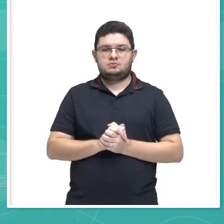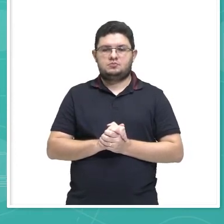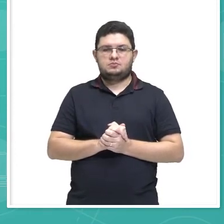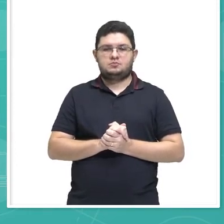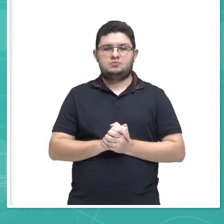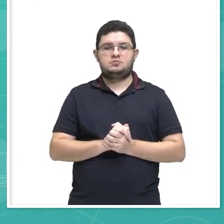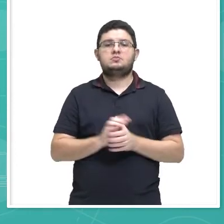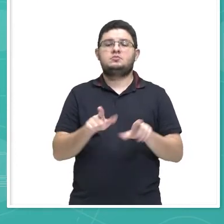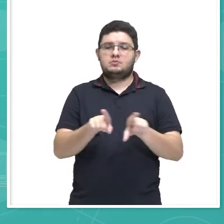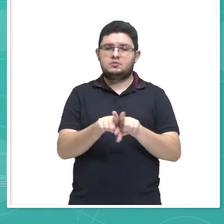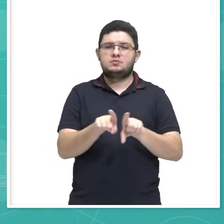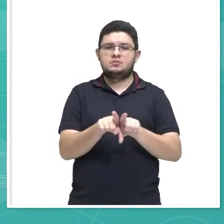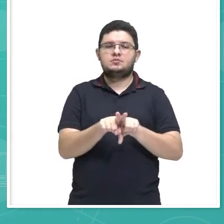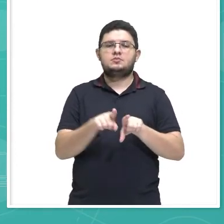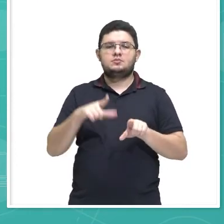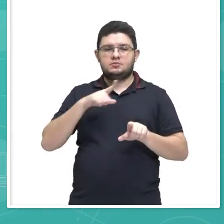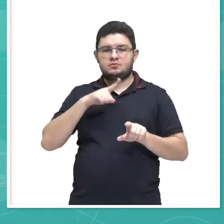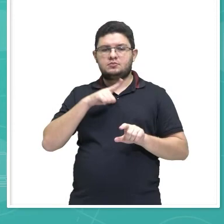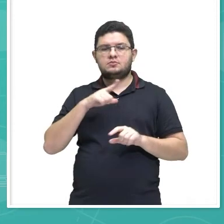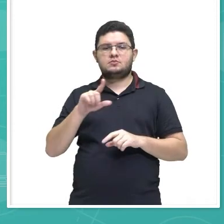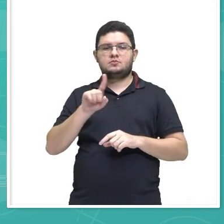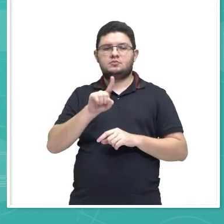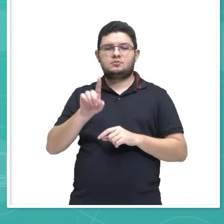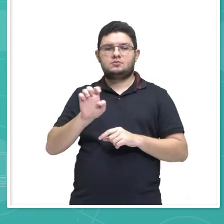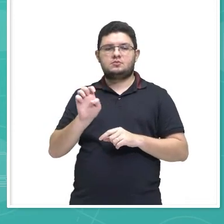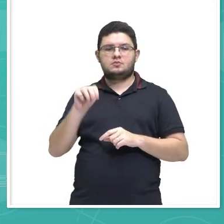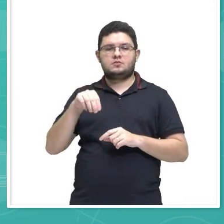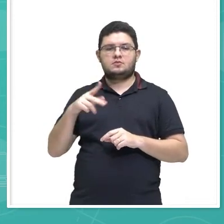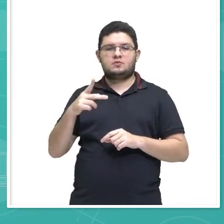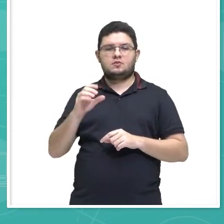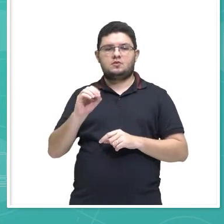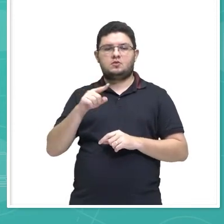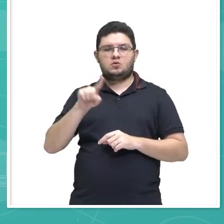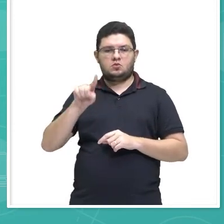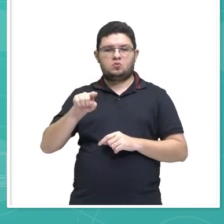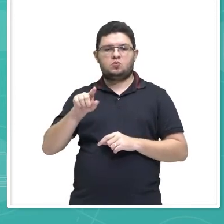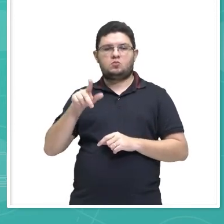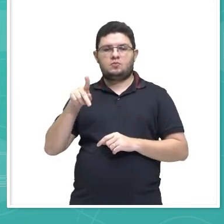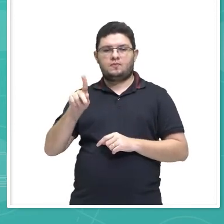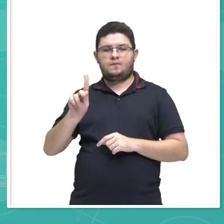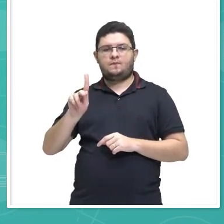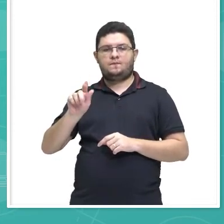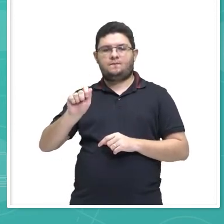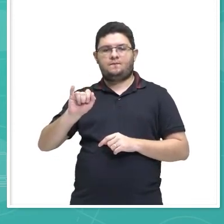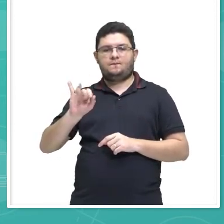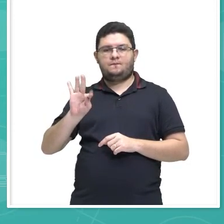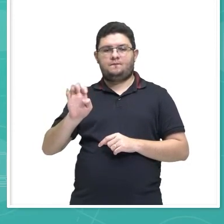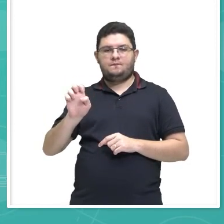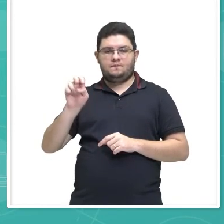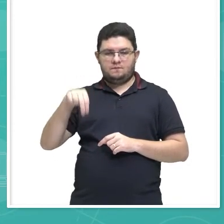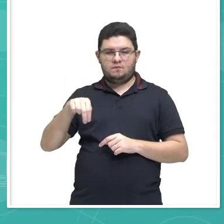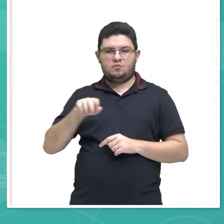existem. E nós temos aqui o Zenpo Kaiten Ukemi. Vamos ver qual é esse tipo de ukemi?